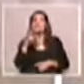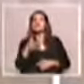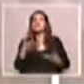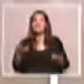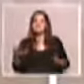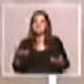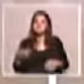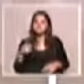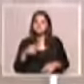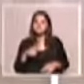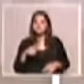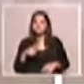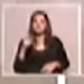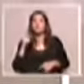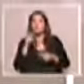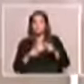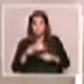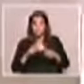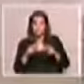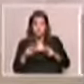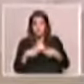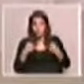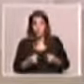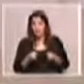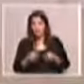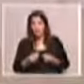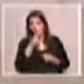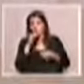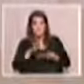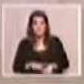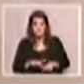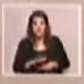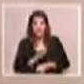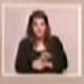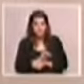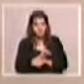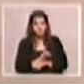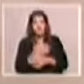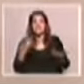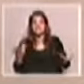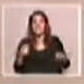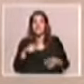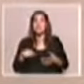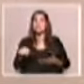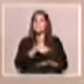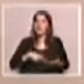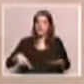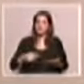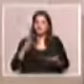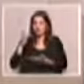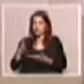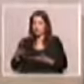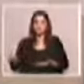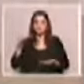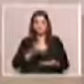uma... Para quem tem problemas em parar de comer no tal botão que engrava e que não... É o serviço para o seu prato. E depois, ao olhar para o